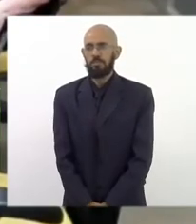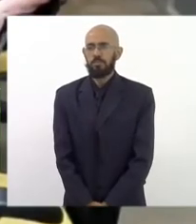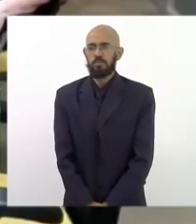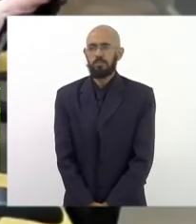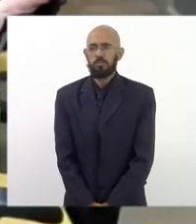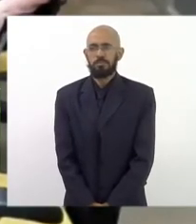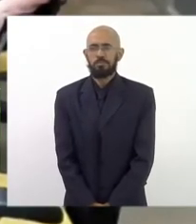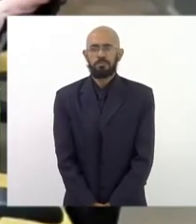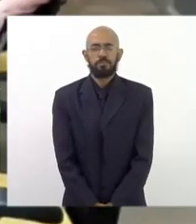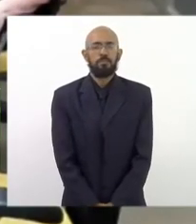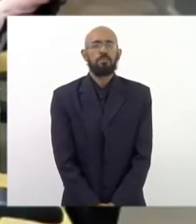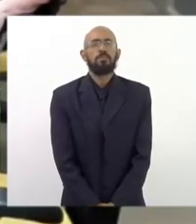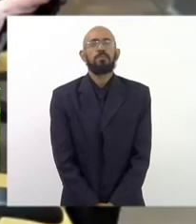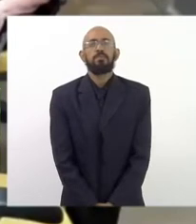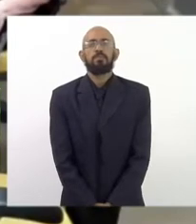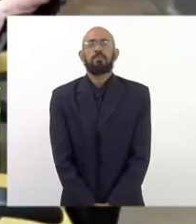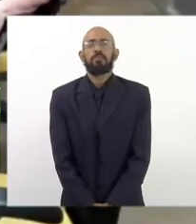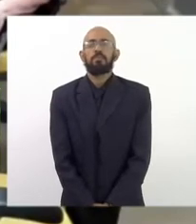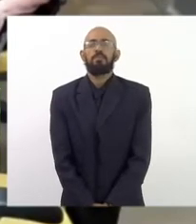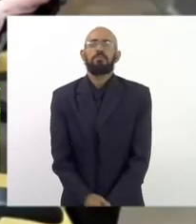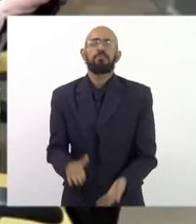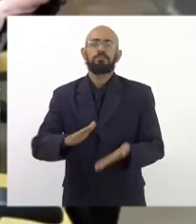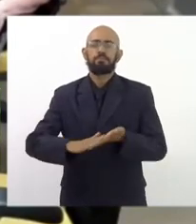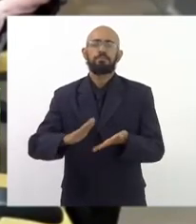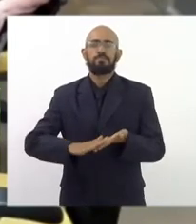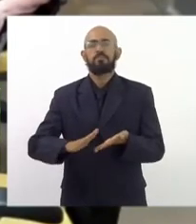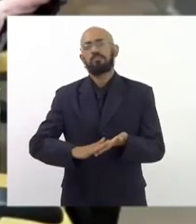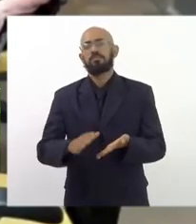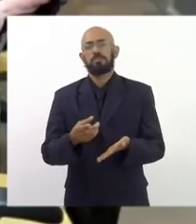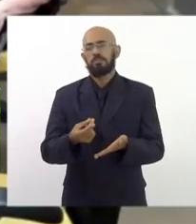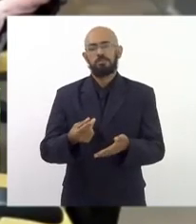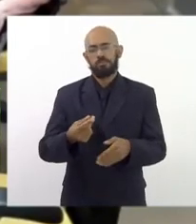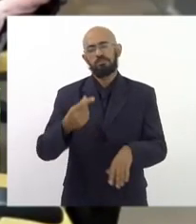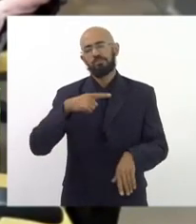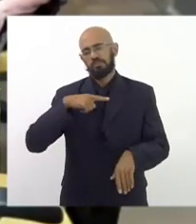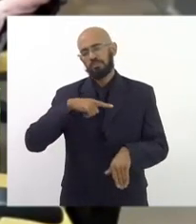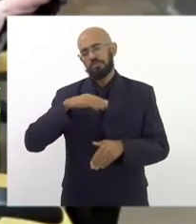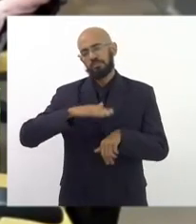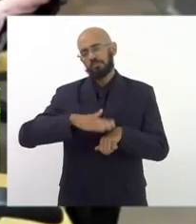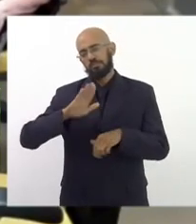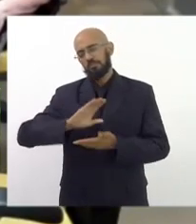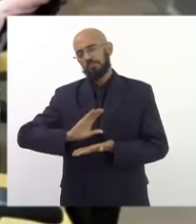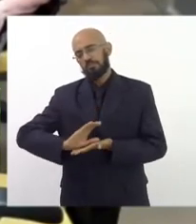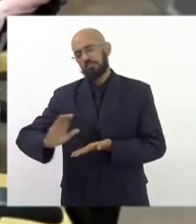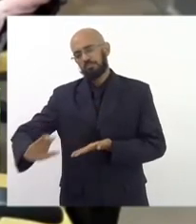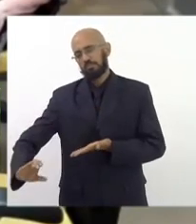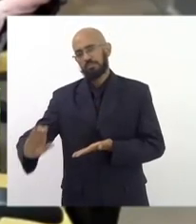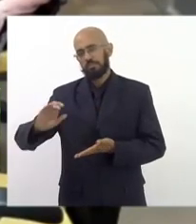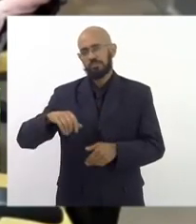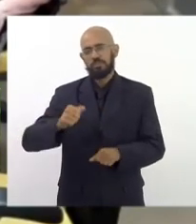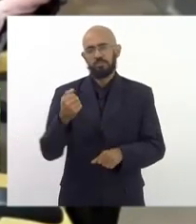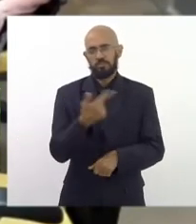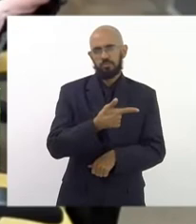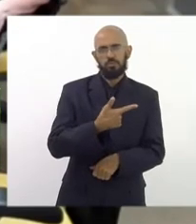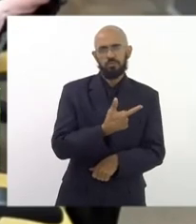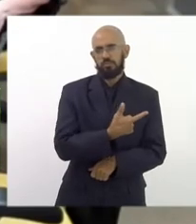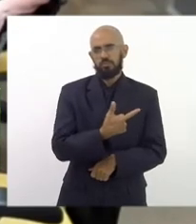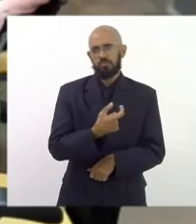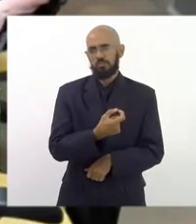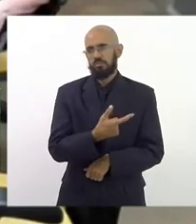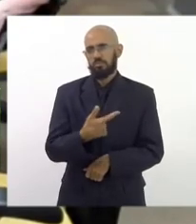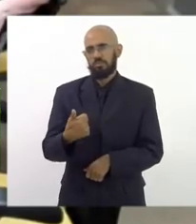Uhum. As despesas de capital tem mais investimentos, né, que tivemos em 21. Eu